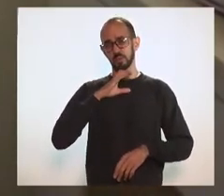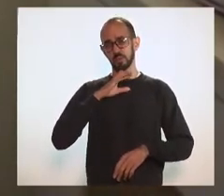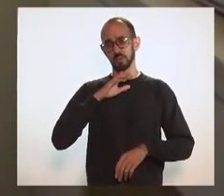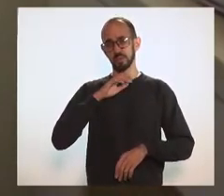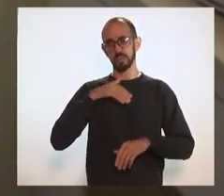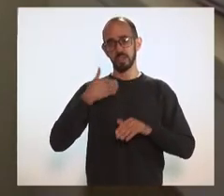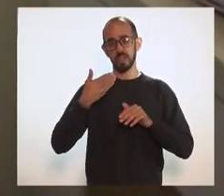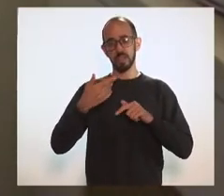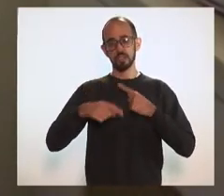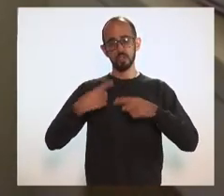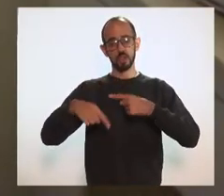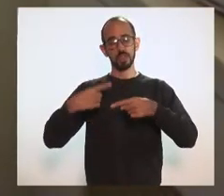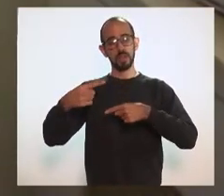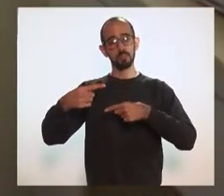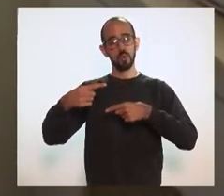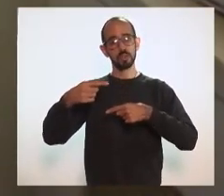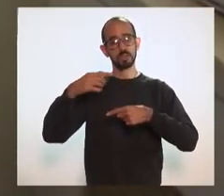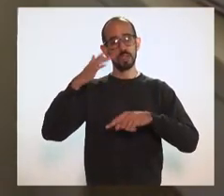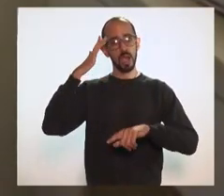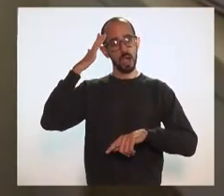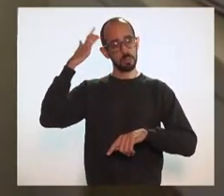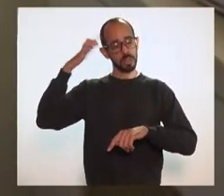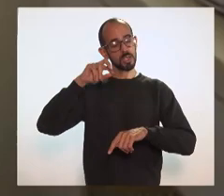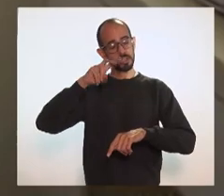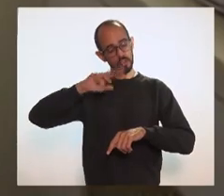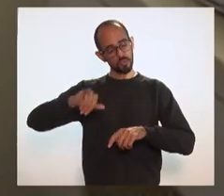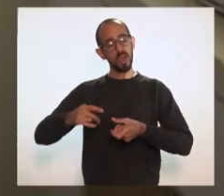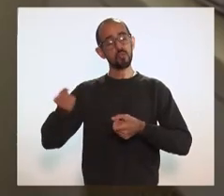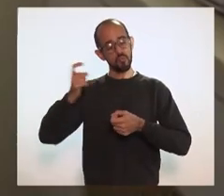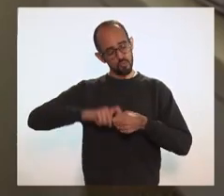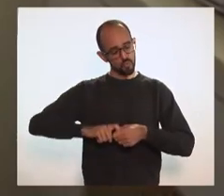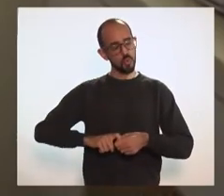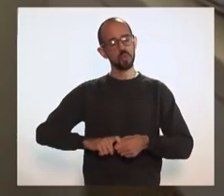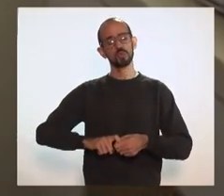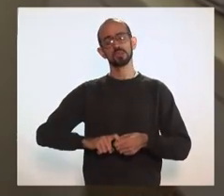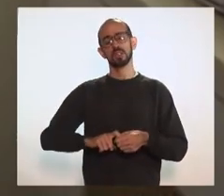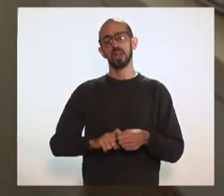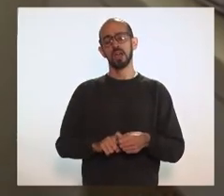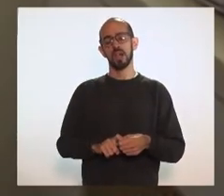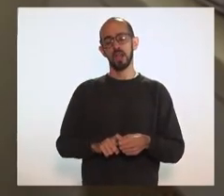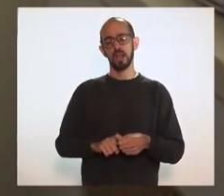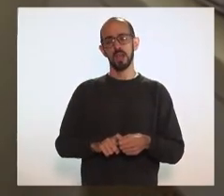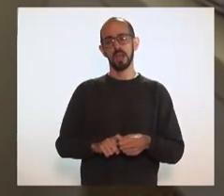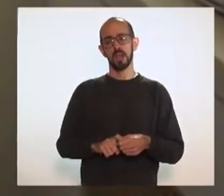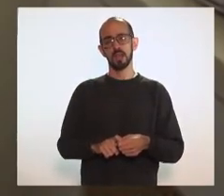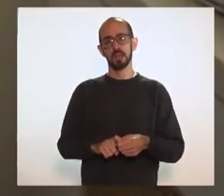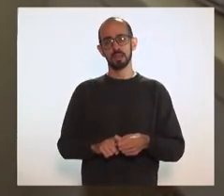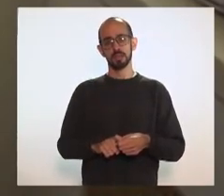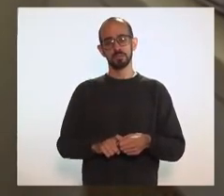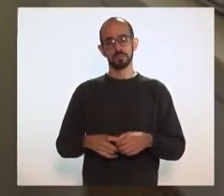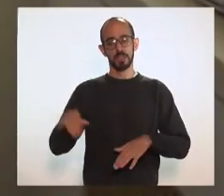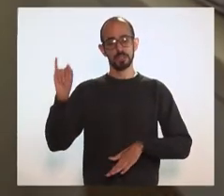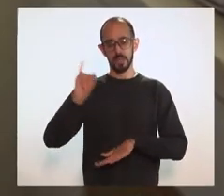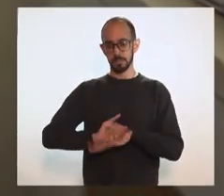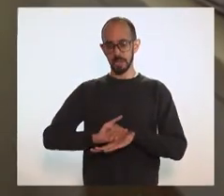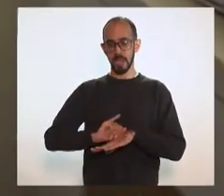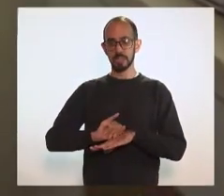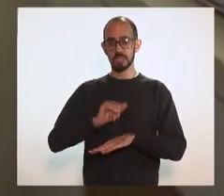amanhã é que nós vamos retomar e nas capitais que estavam